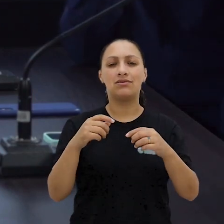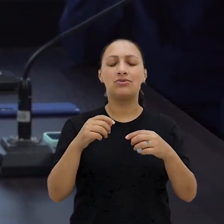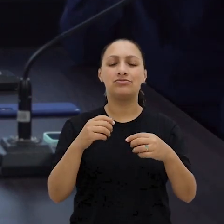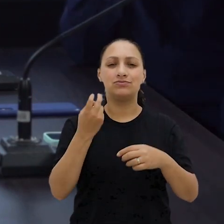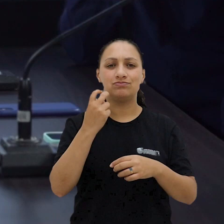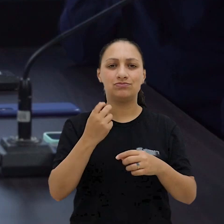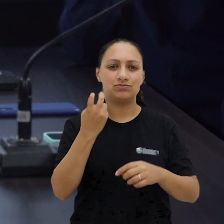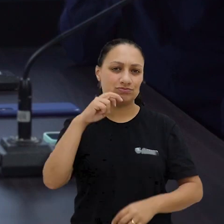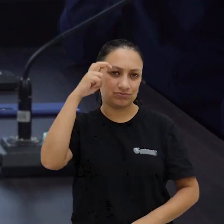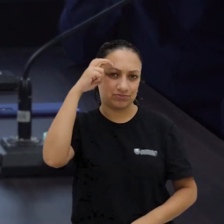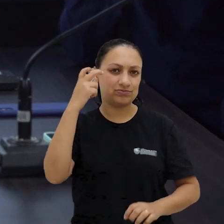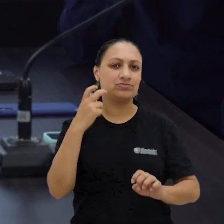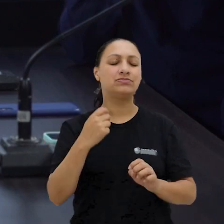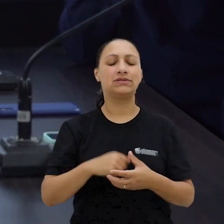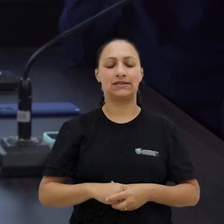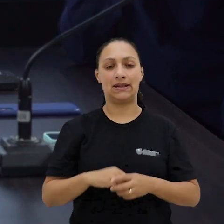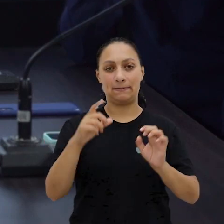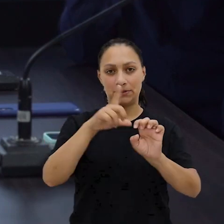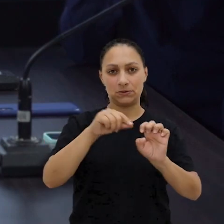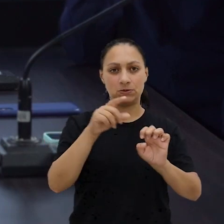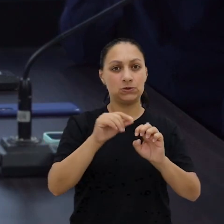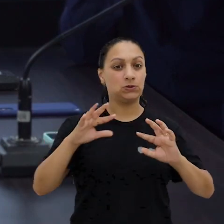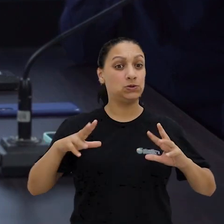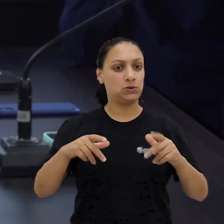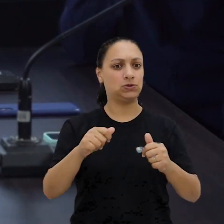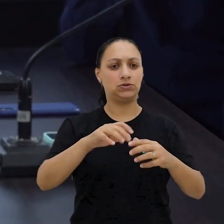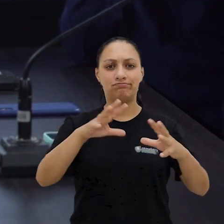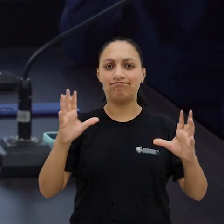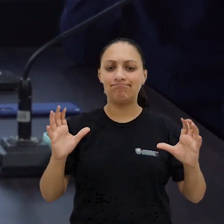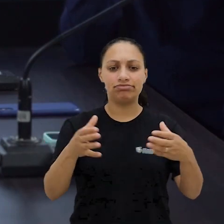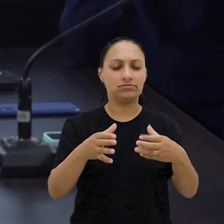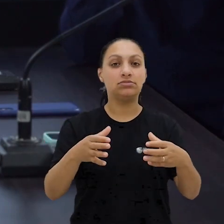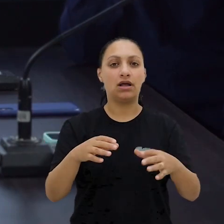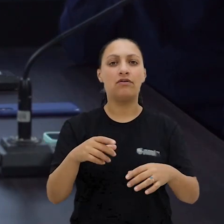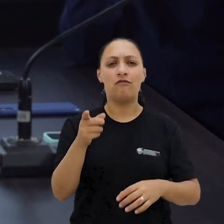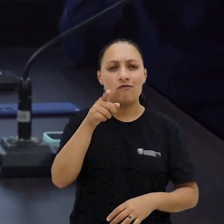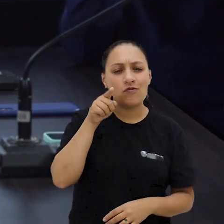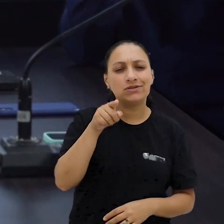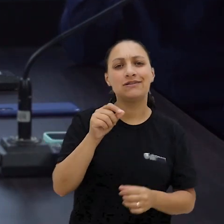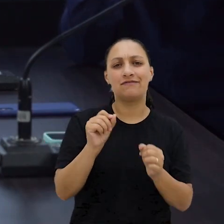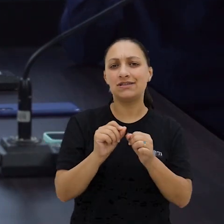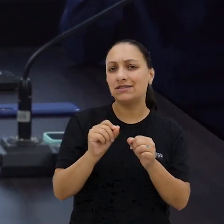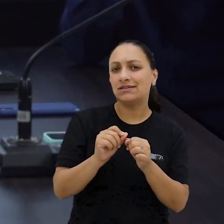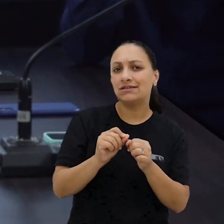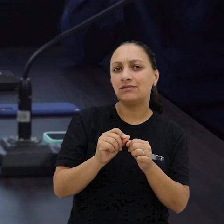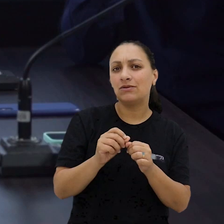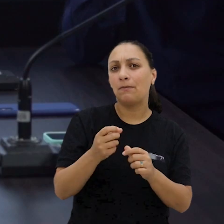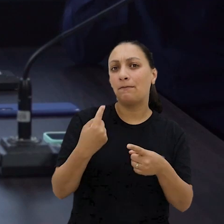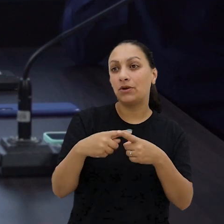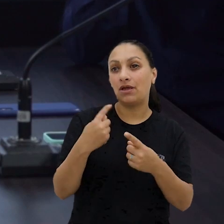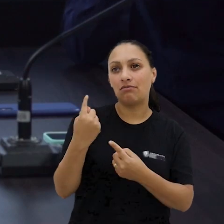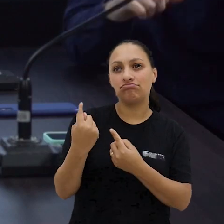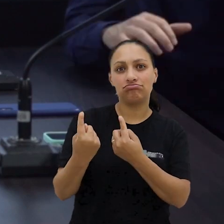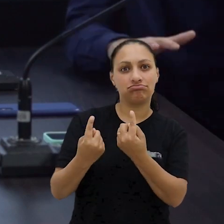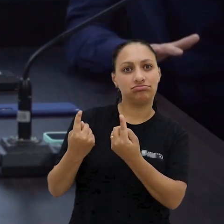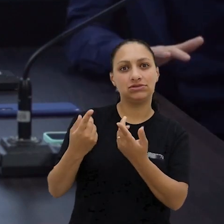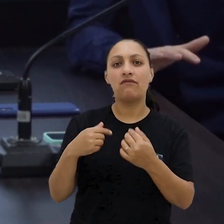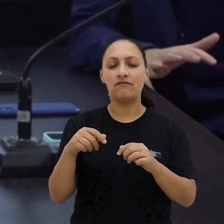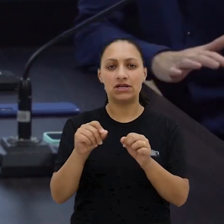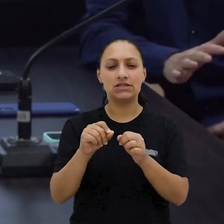num ecossistema, tudo isso engloba. Você tá fazendo, né? Porque acho que tem gente que tá fazendo a sua parte, mas acho